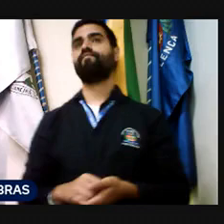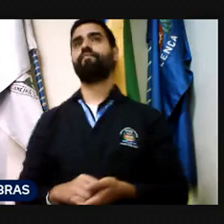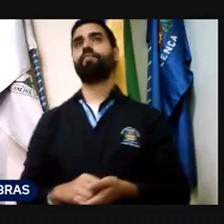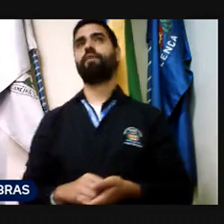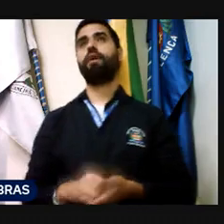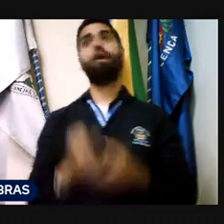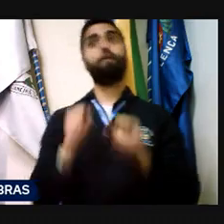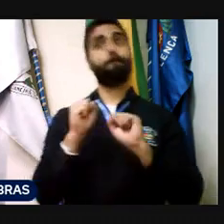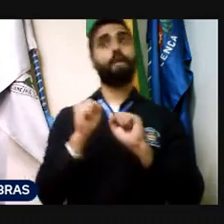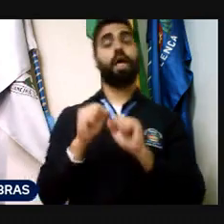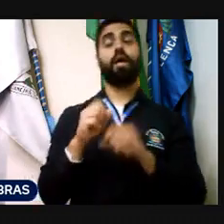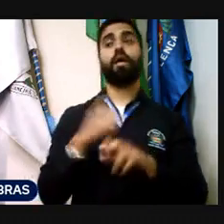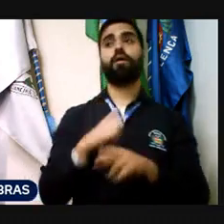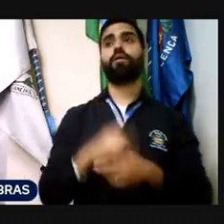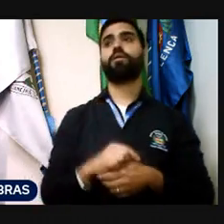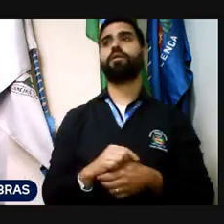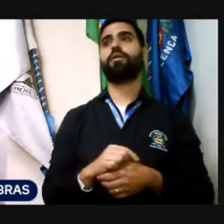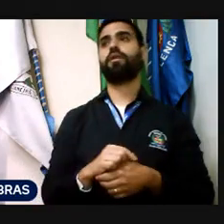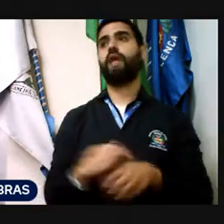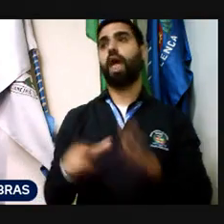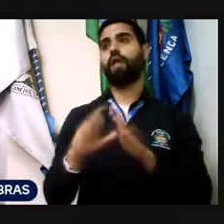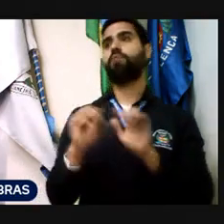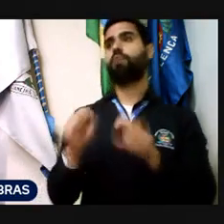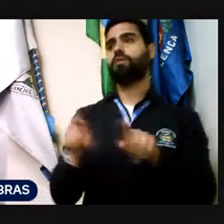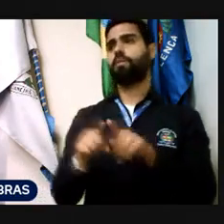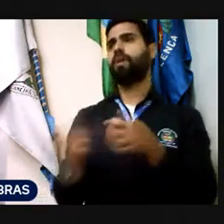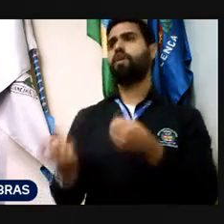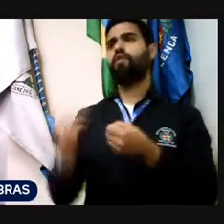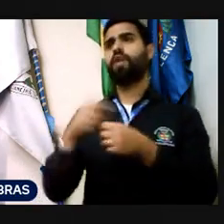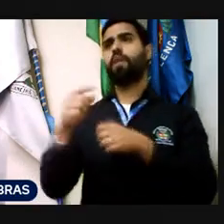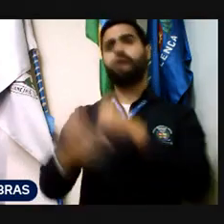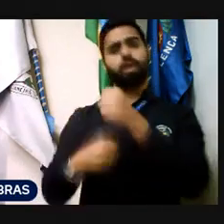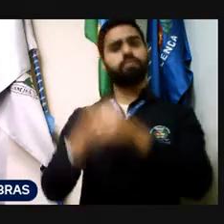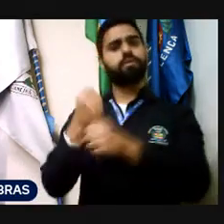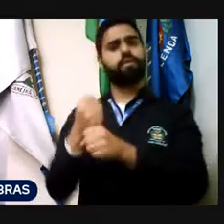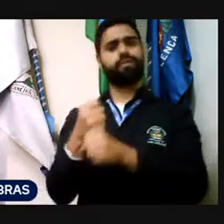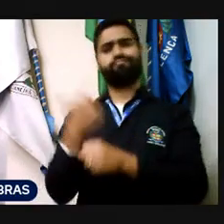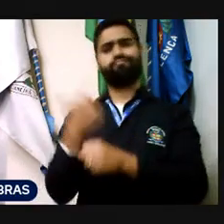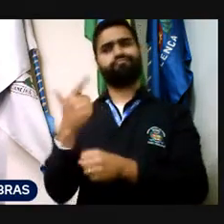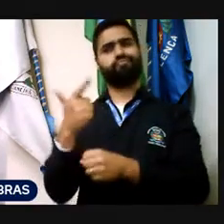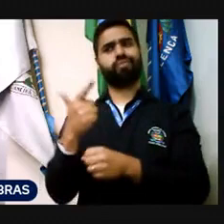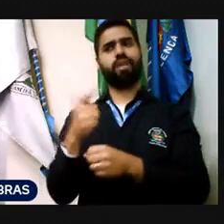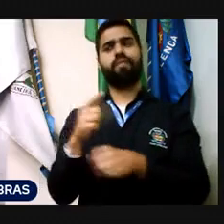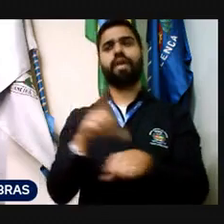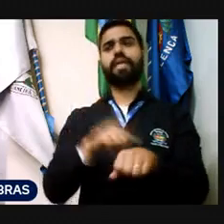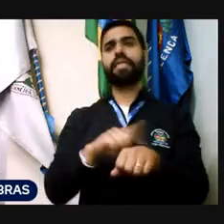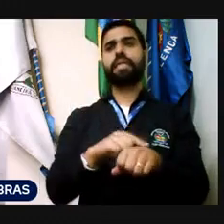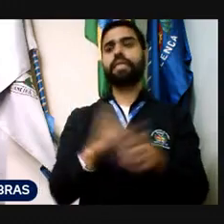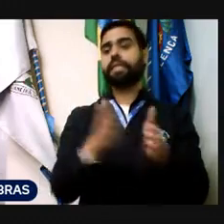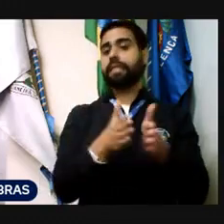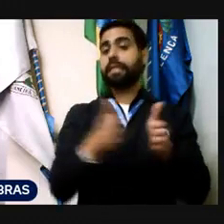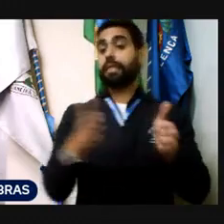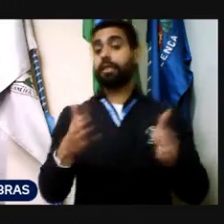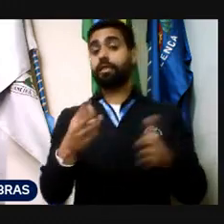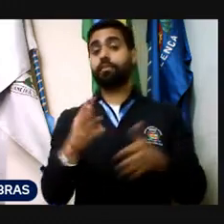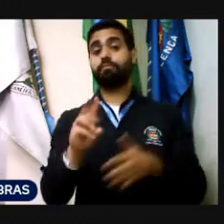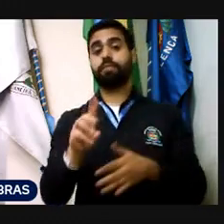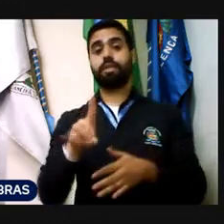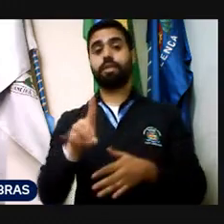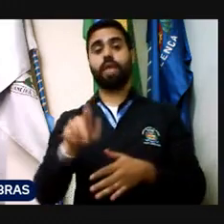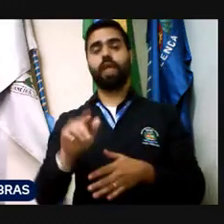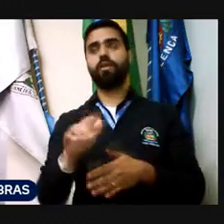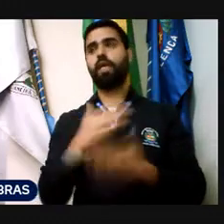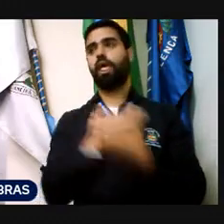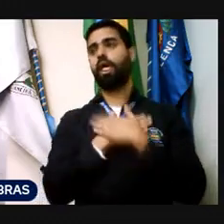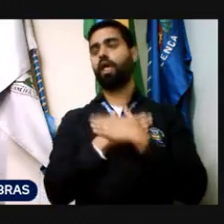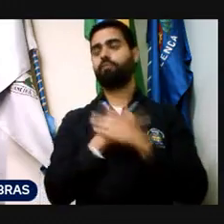que seja apresentado na casa o quanto antes, que a gente possa já votar para que ano que vem a gente não precise ficar 30 dias de recesso, né? Para que a gente